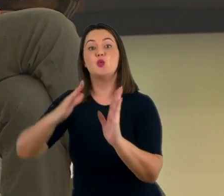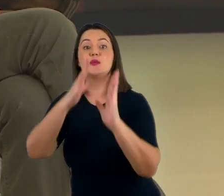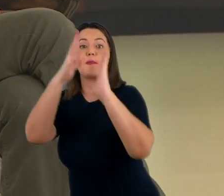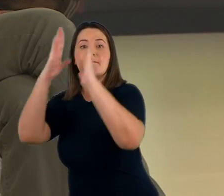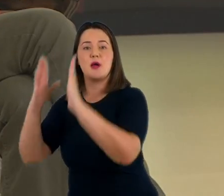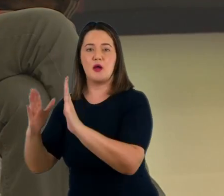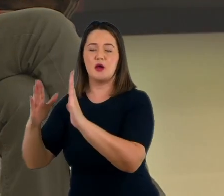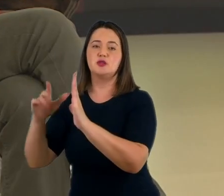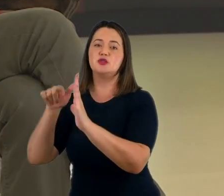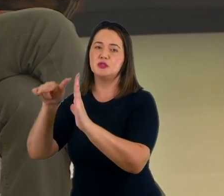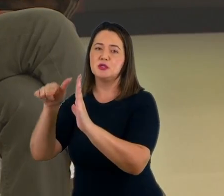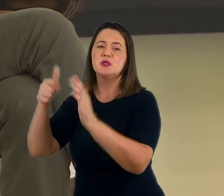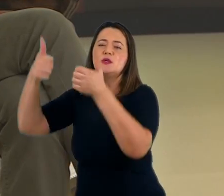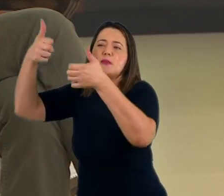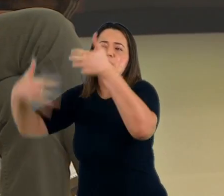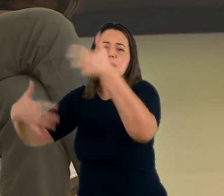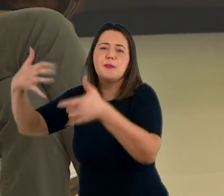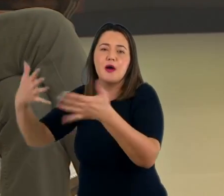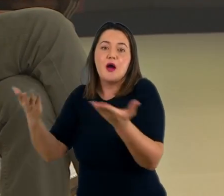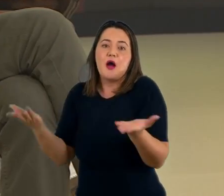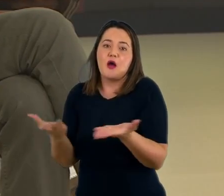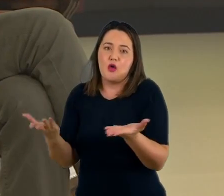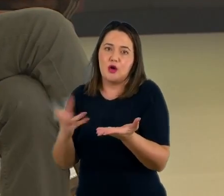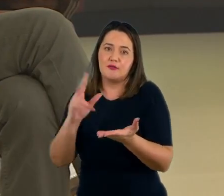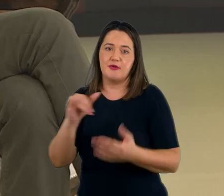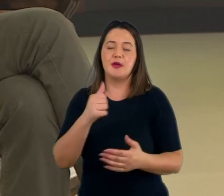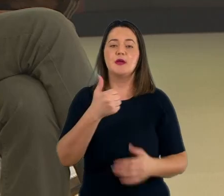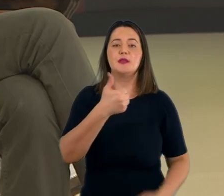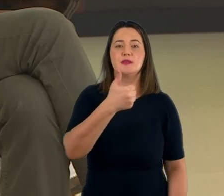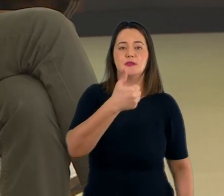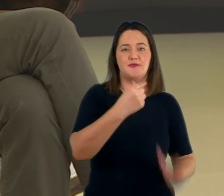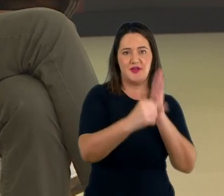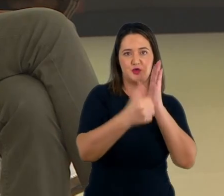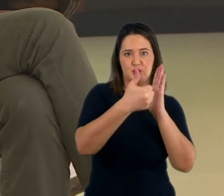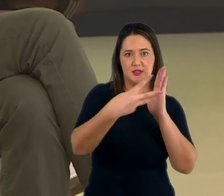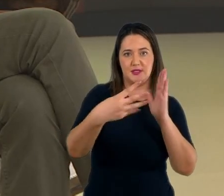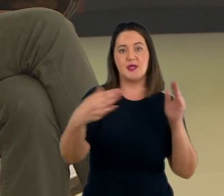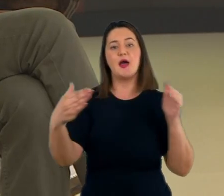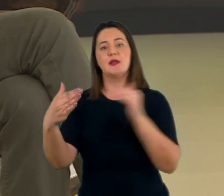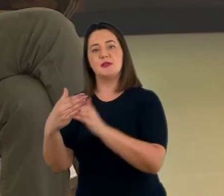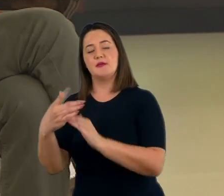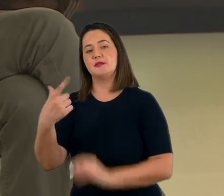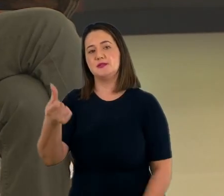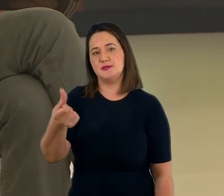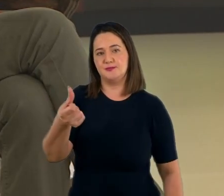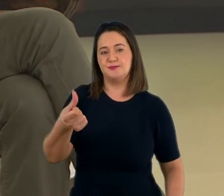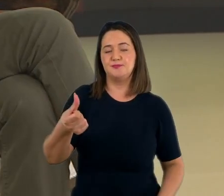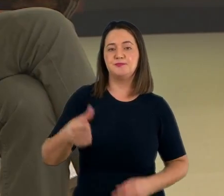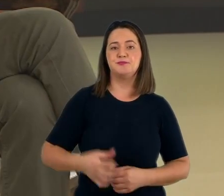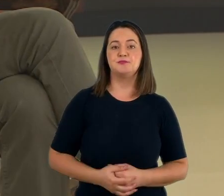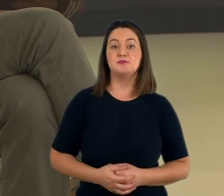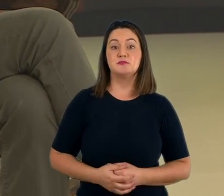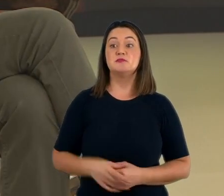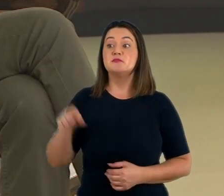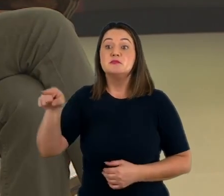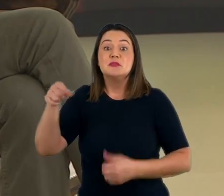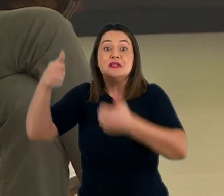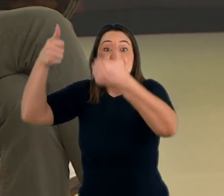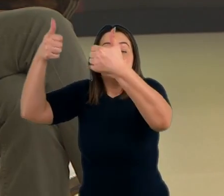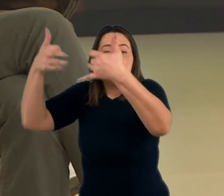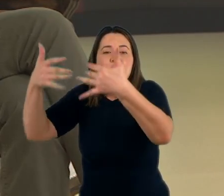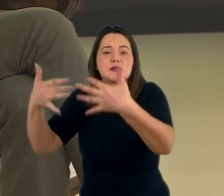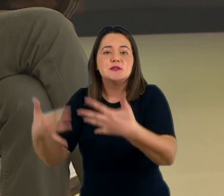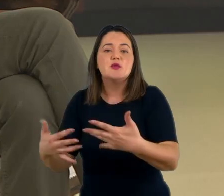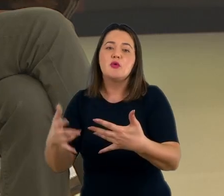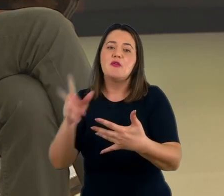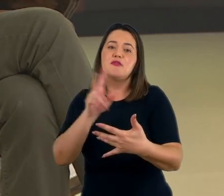desta profecia de Daniel 8, que vai agora dos versos 13 até ao versículo 26. Ela